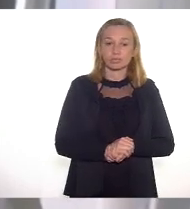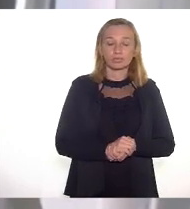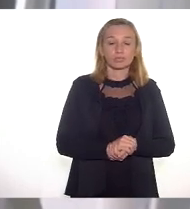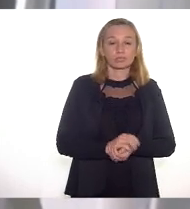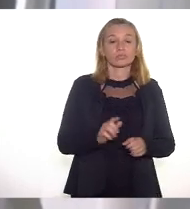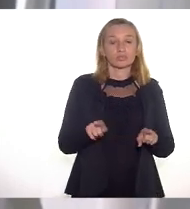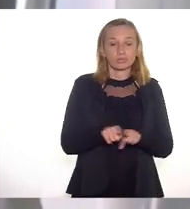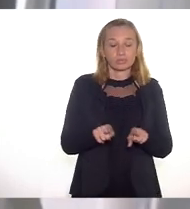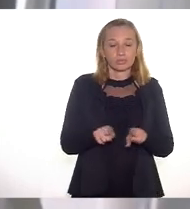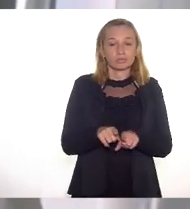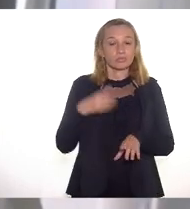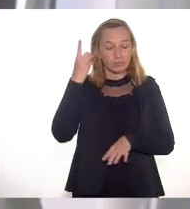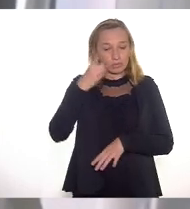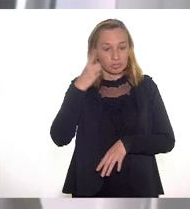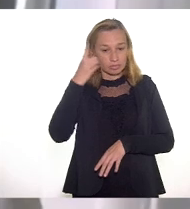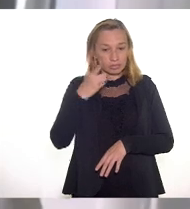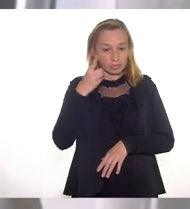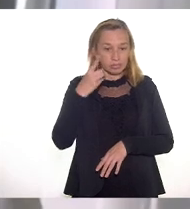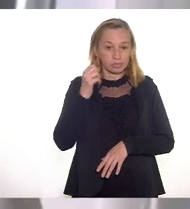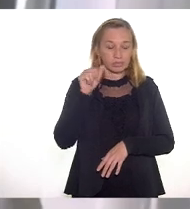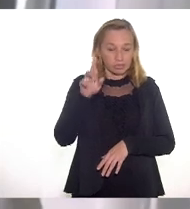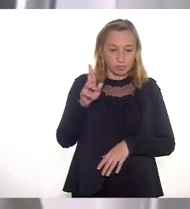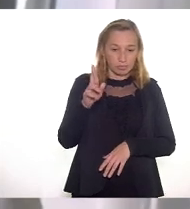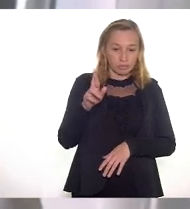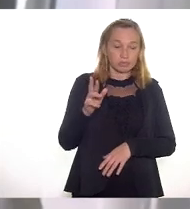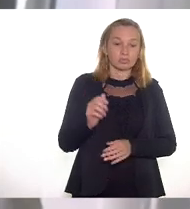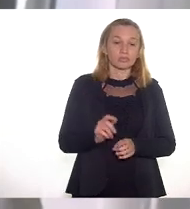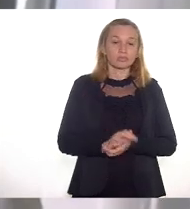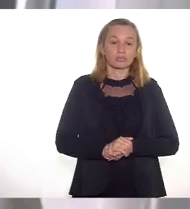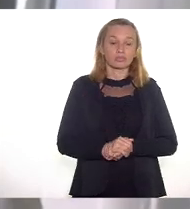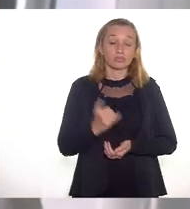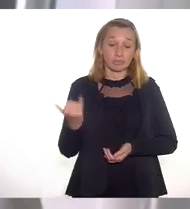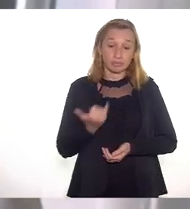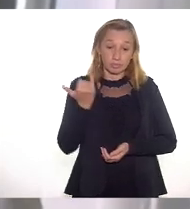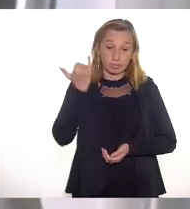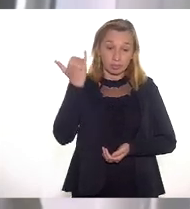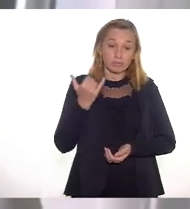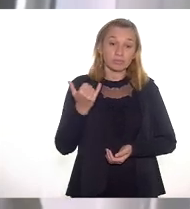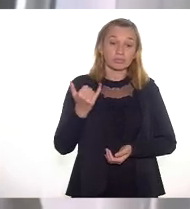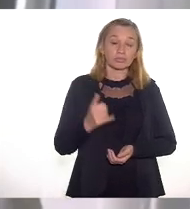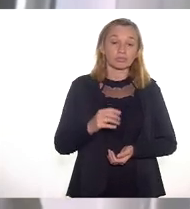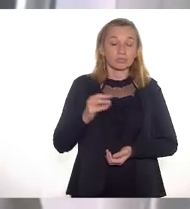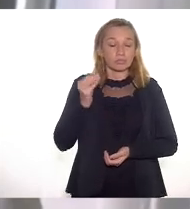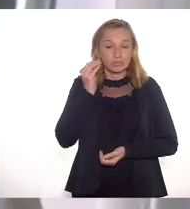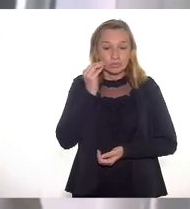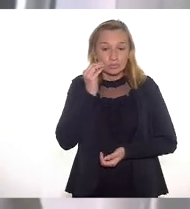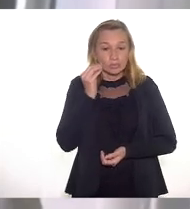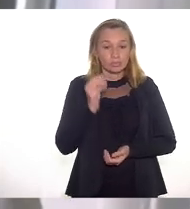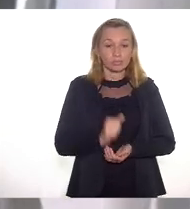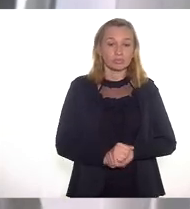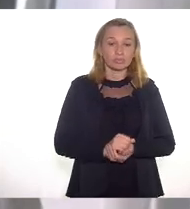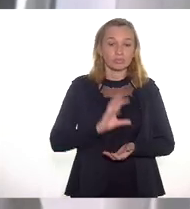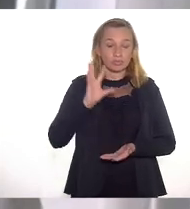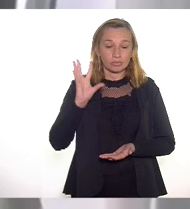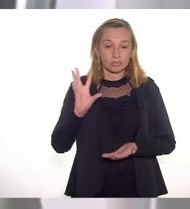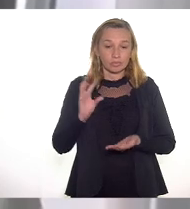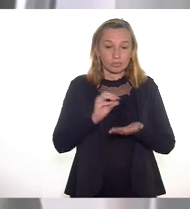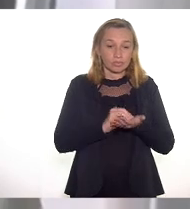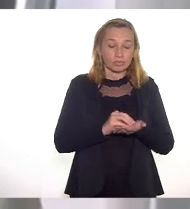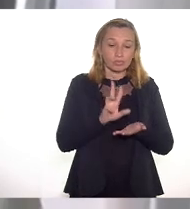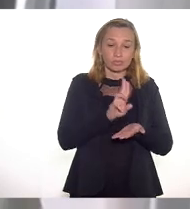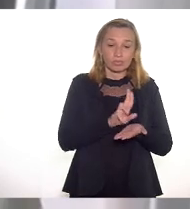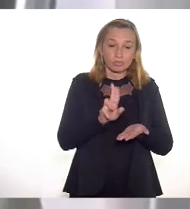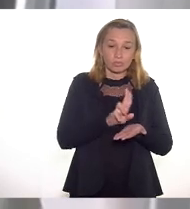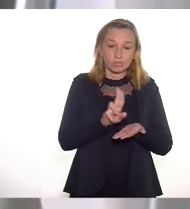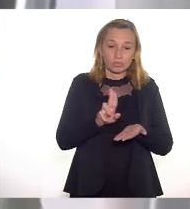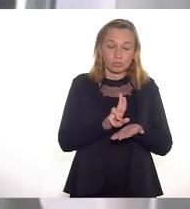Eliomar, deputado Luiz Paulo, seria uma importante oportunidade para excluirmos o nome